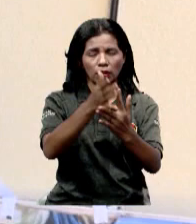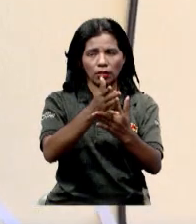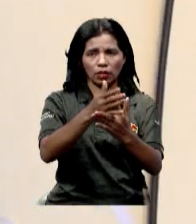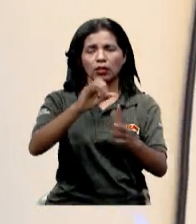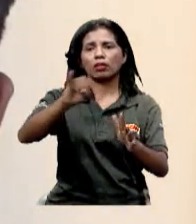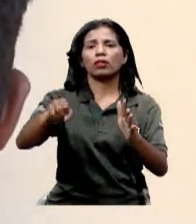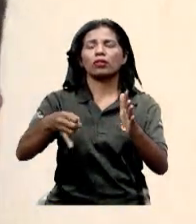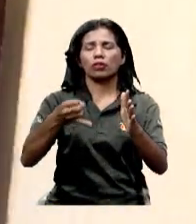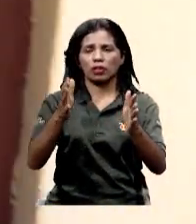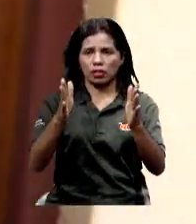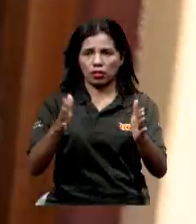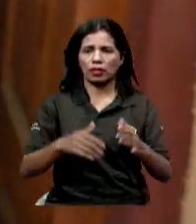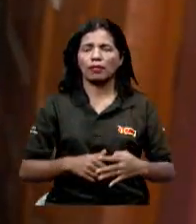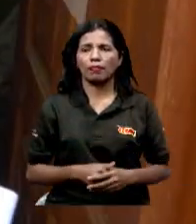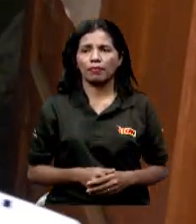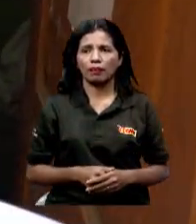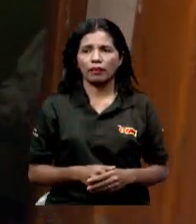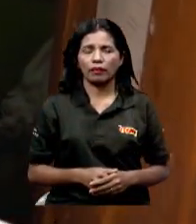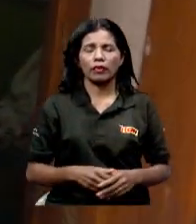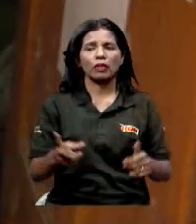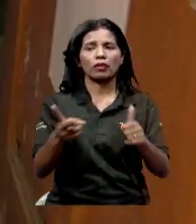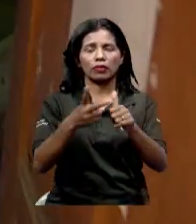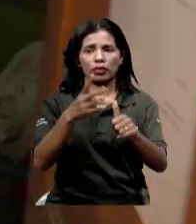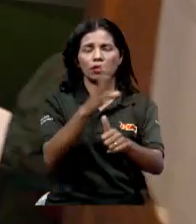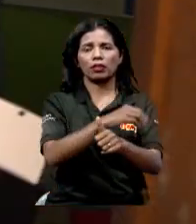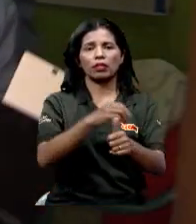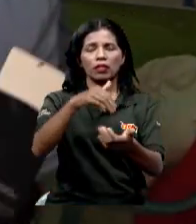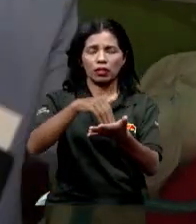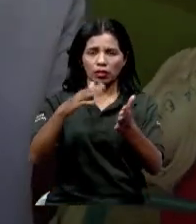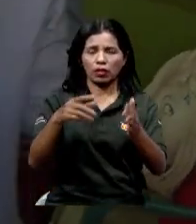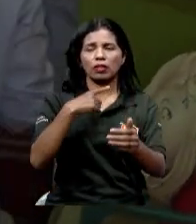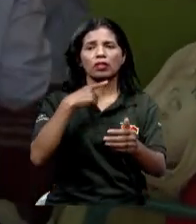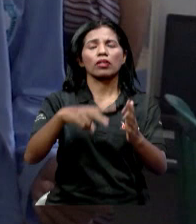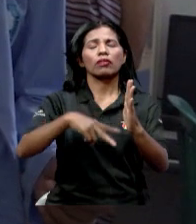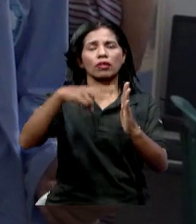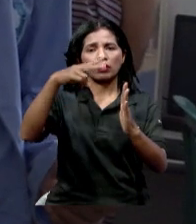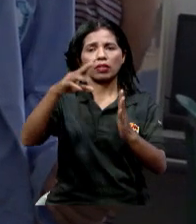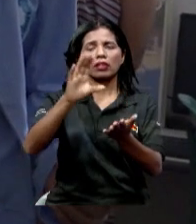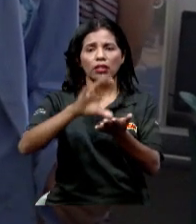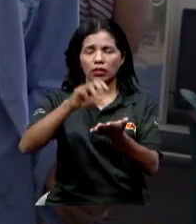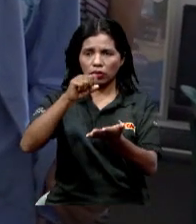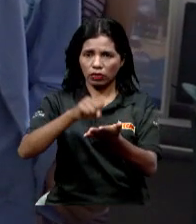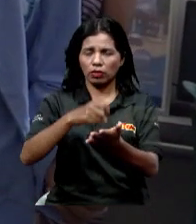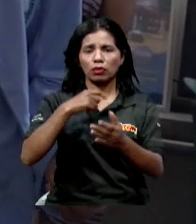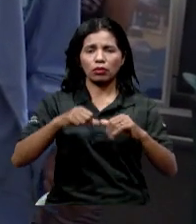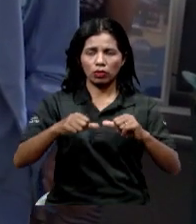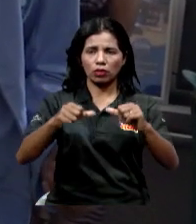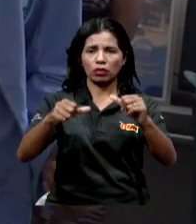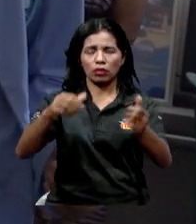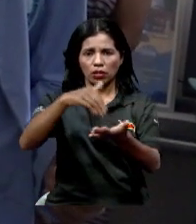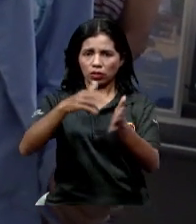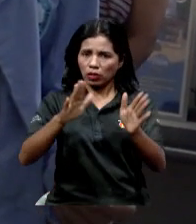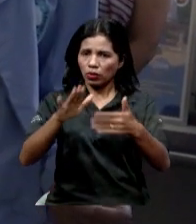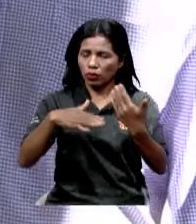mundo jornalismo ian. Enquanto vice-decano assunto estudantil, Faculdade de Ciências Sociais, mos continua encoraja estudante